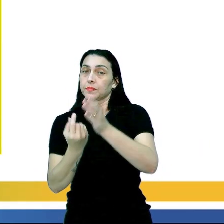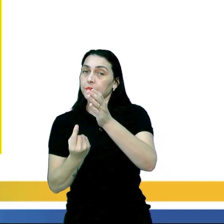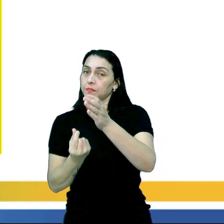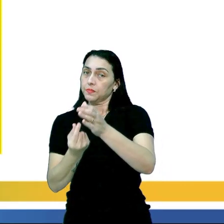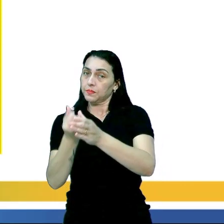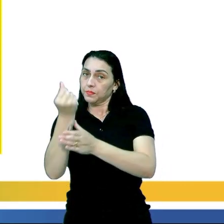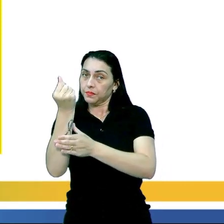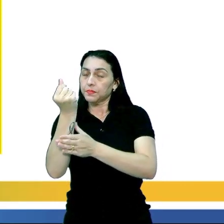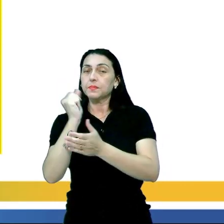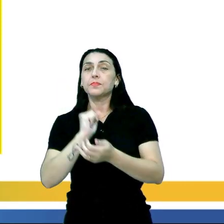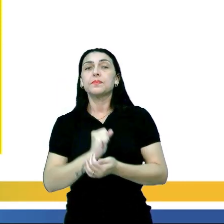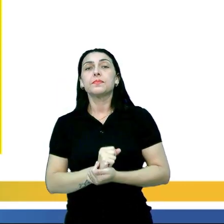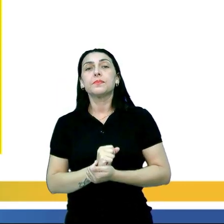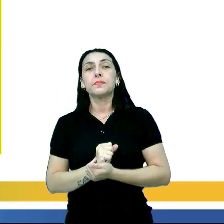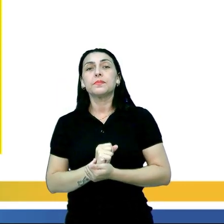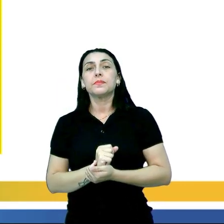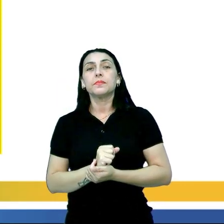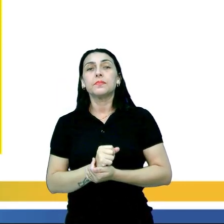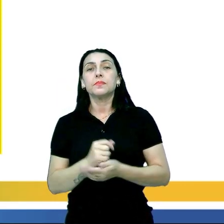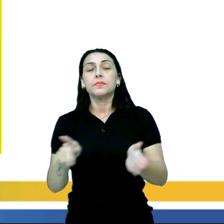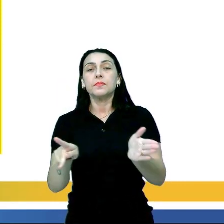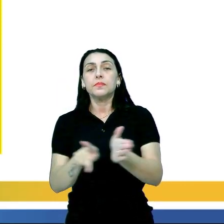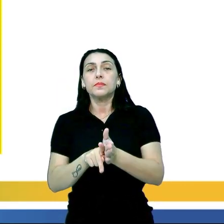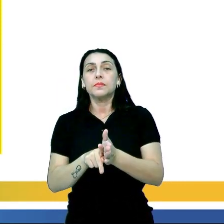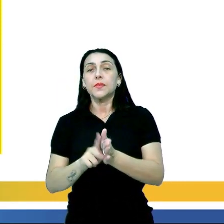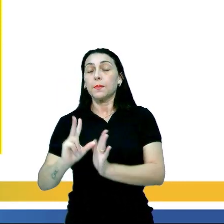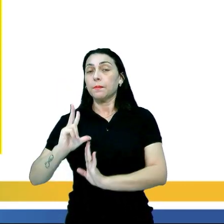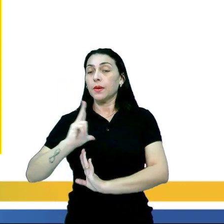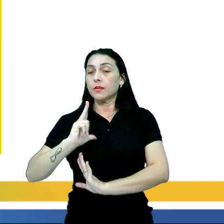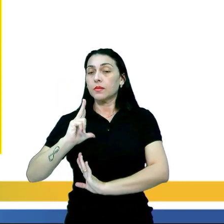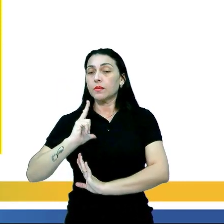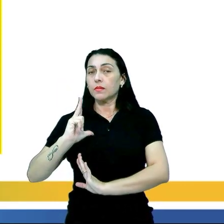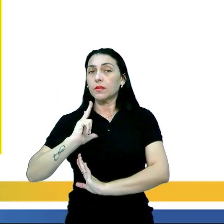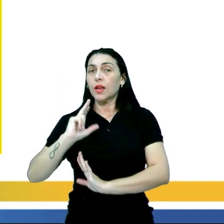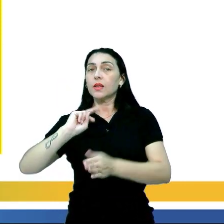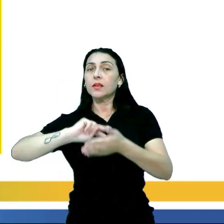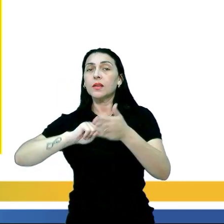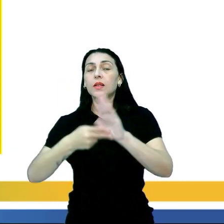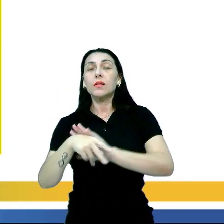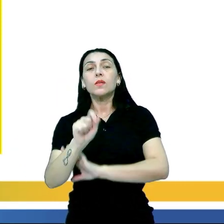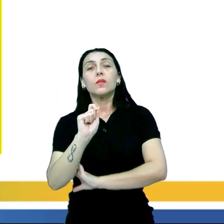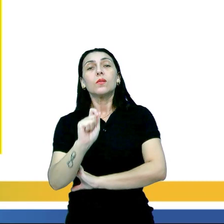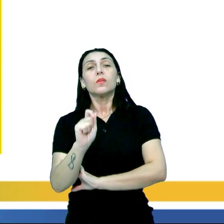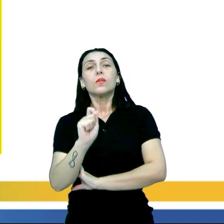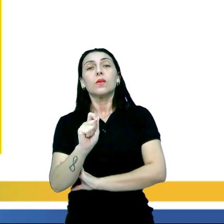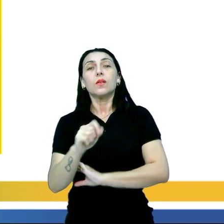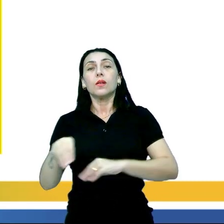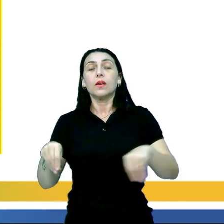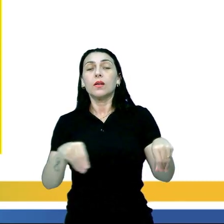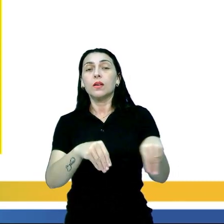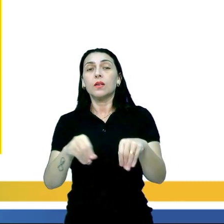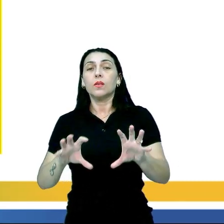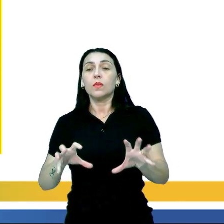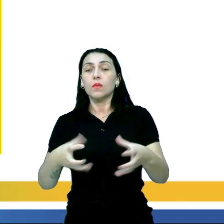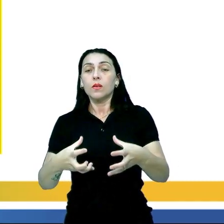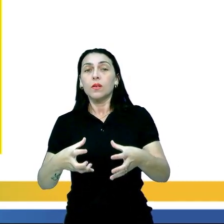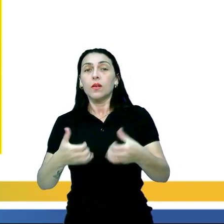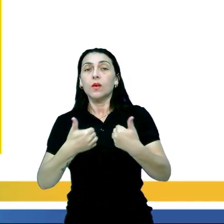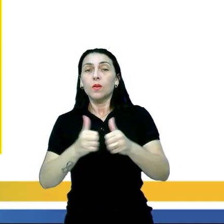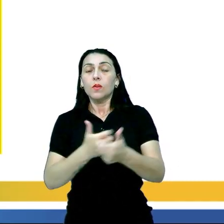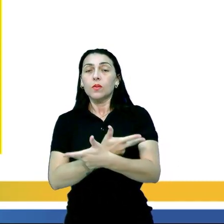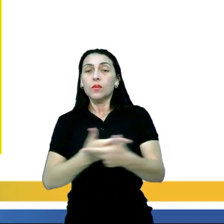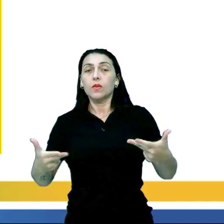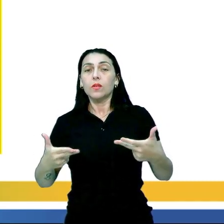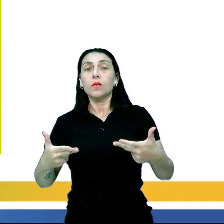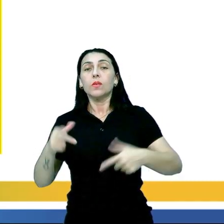de produção capitalista, a propriedade é privada. Isso significa que o terreno, a máquina, o transporte,